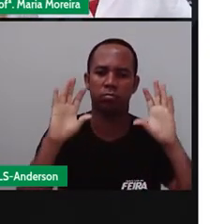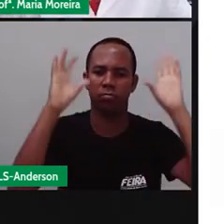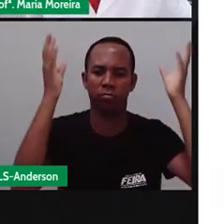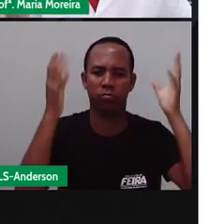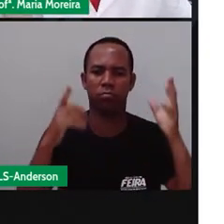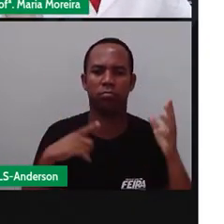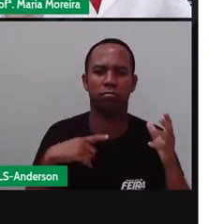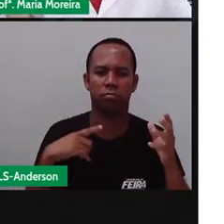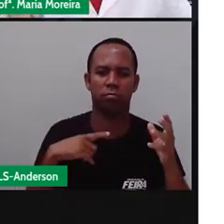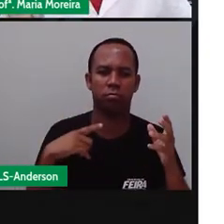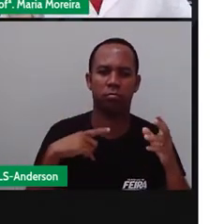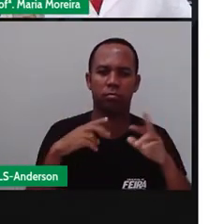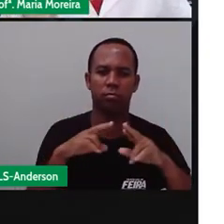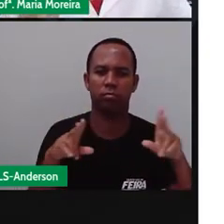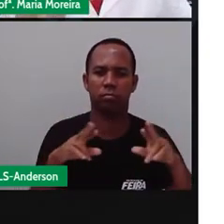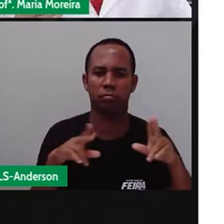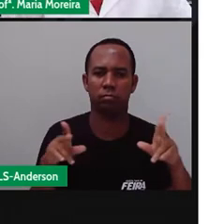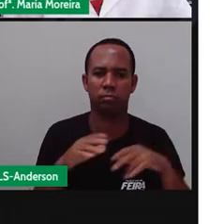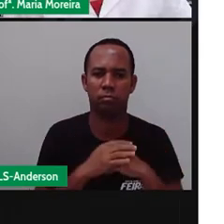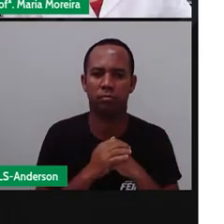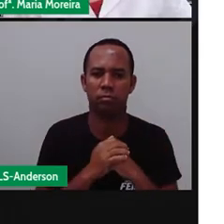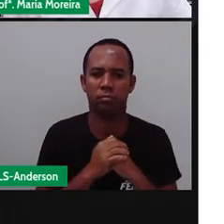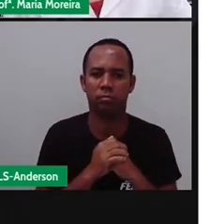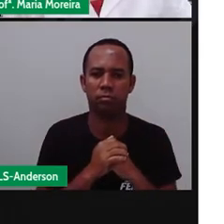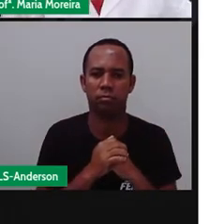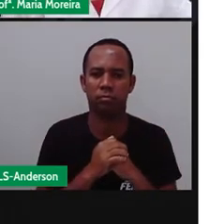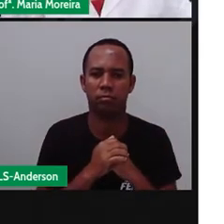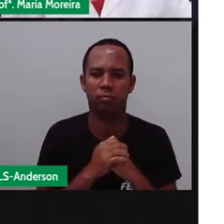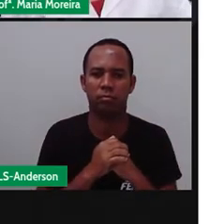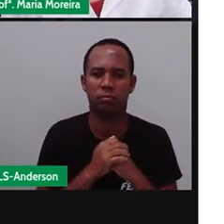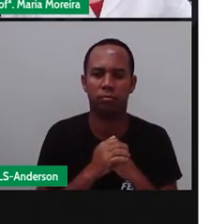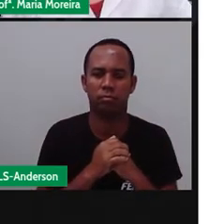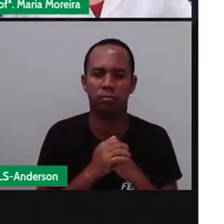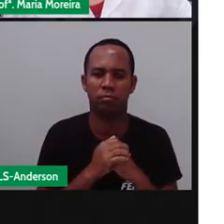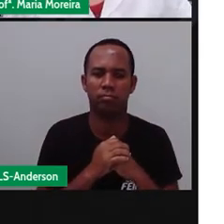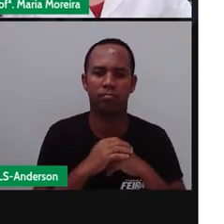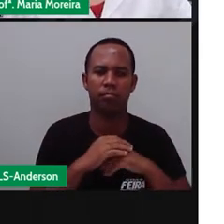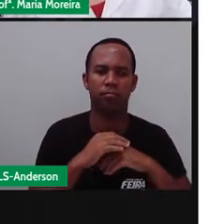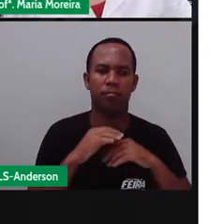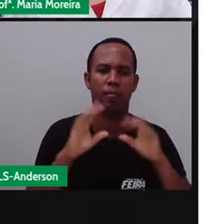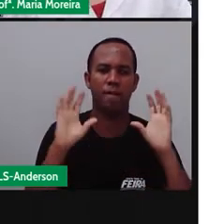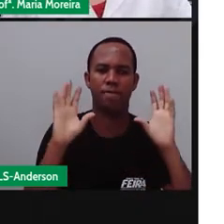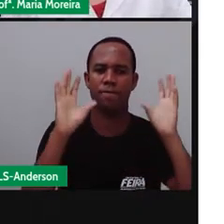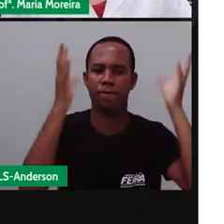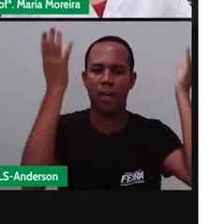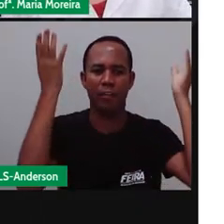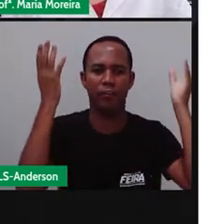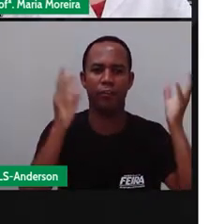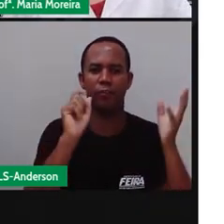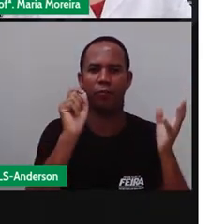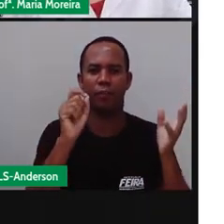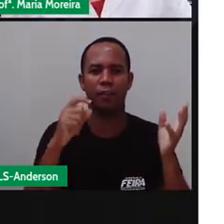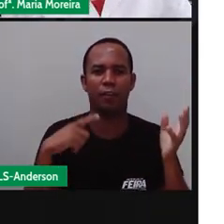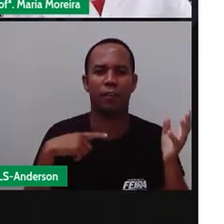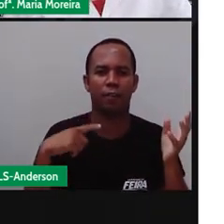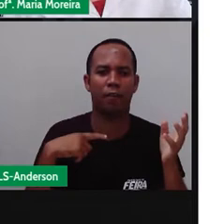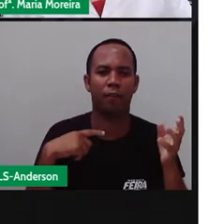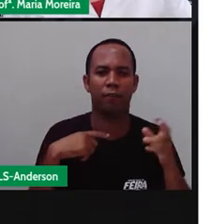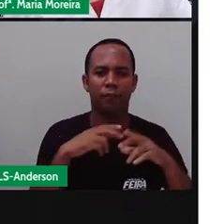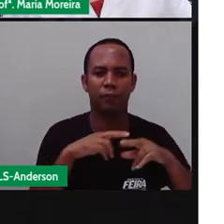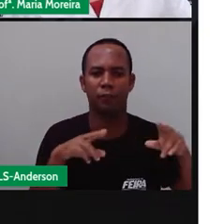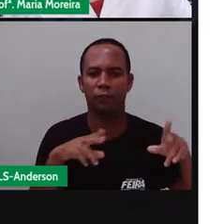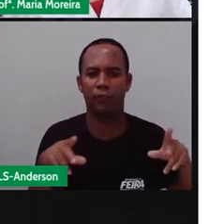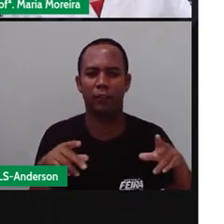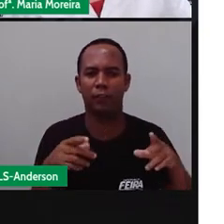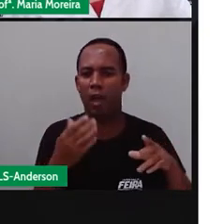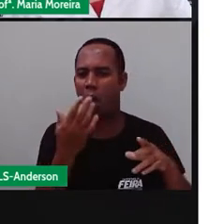Pedro tem, são santos católicos, né? Celebravam que essas festas pagãs, a fertilidade do solo e as